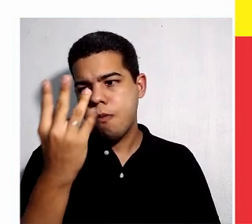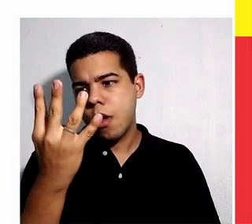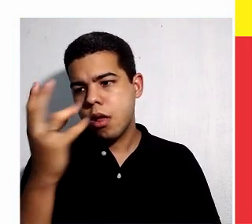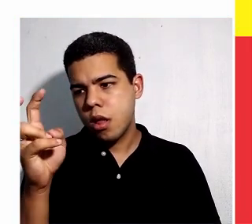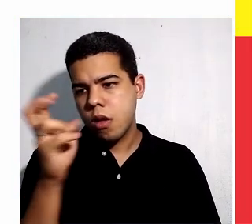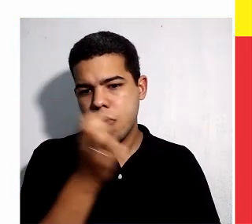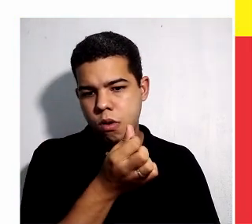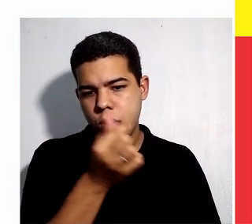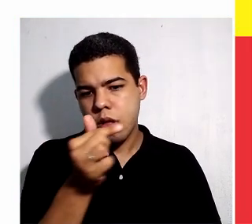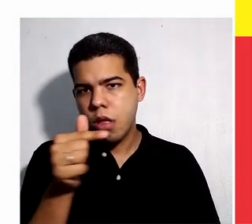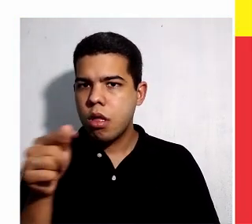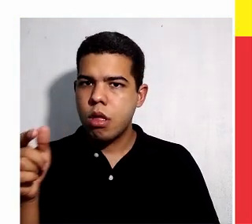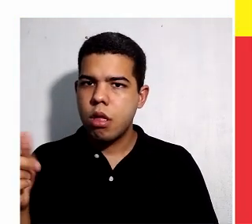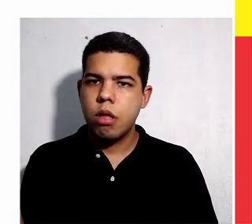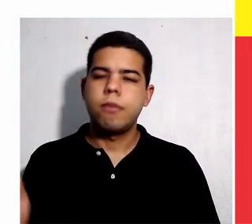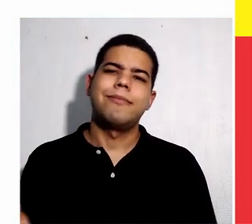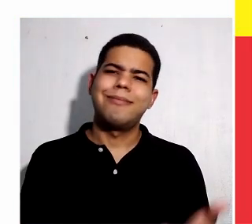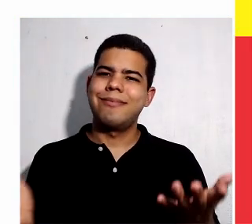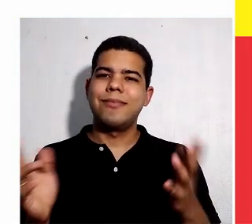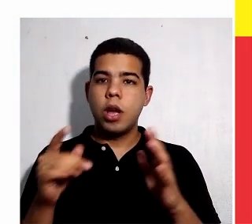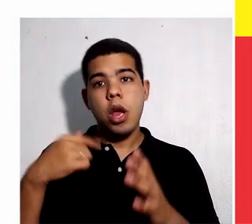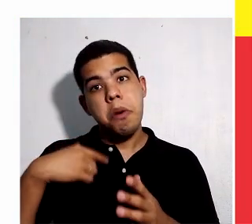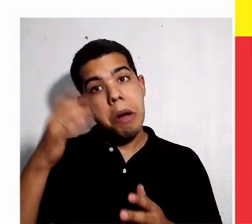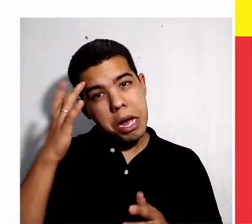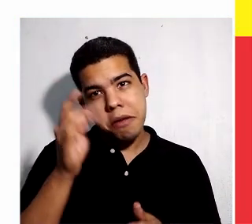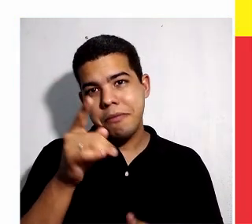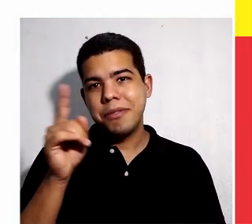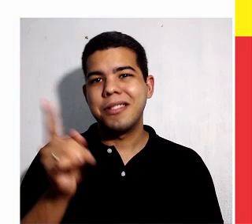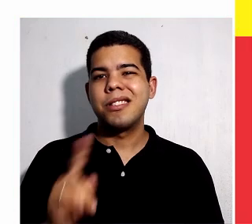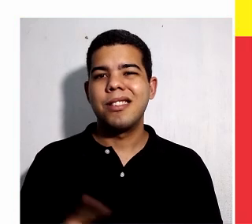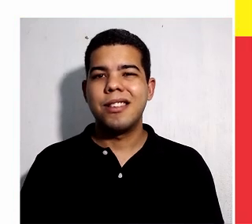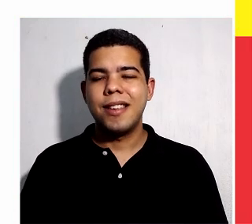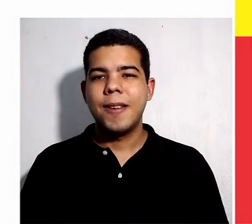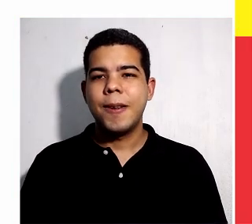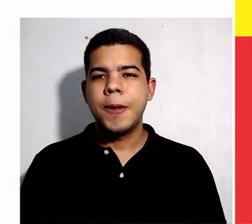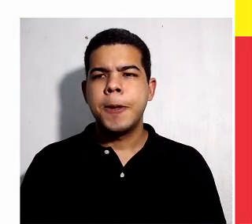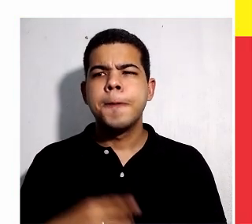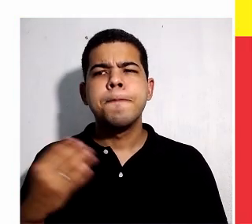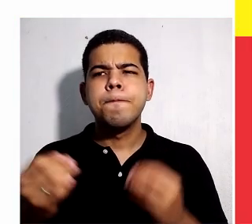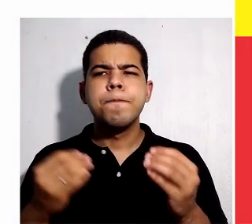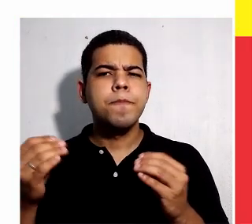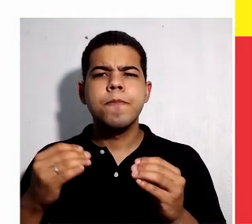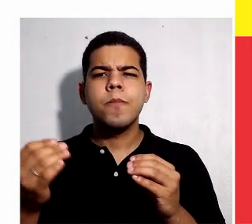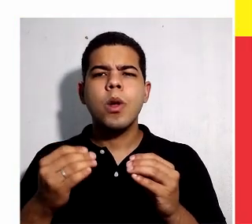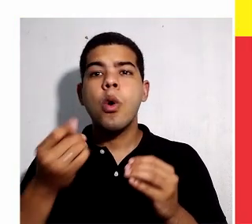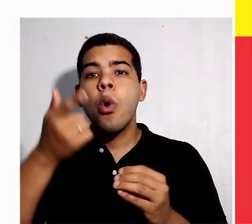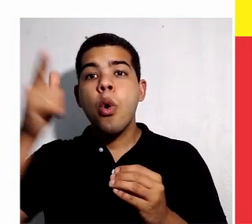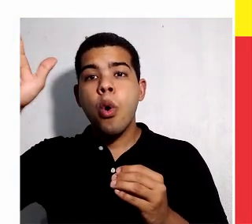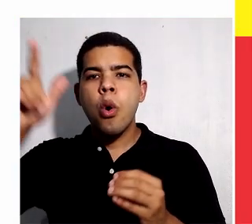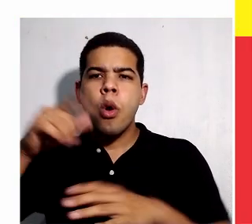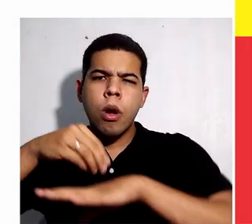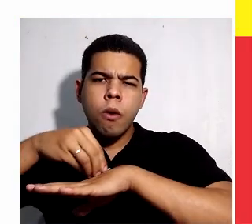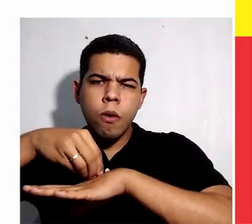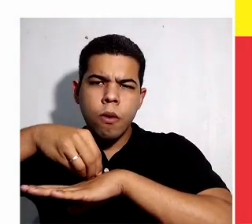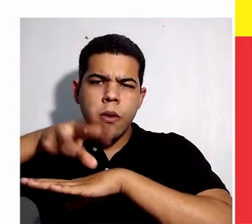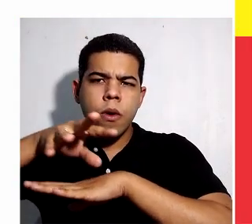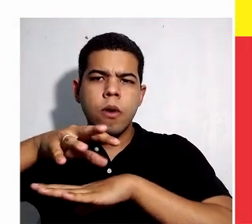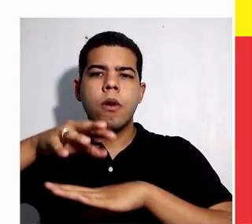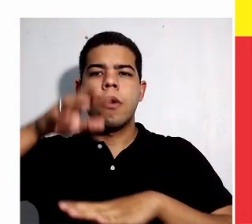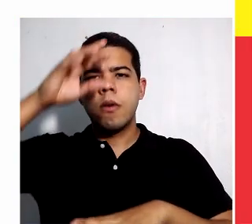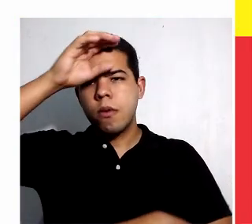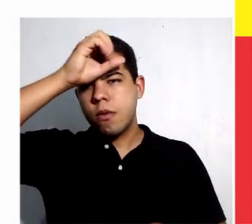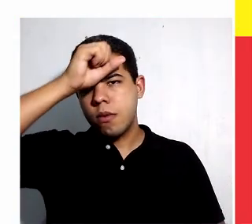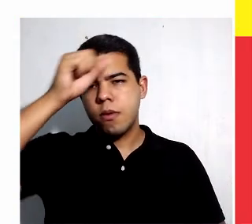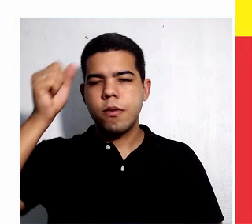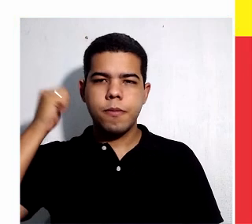1. Mas vamos tirar essa ideia de contar a quantidade de 1, 2, 3 ou de intervalo de